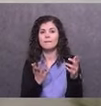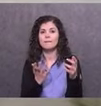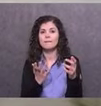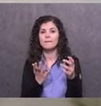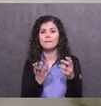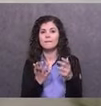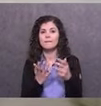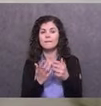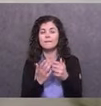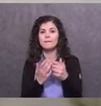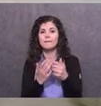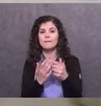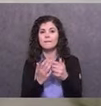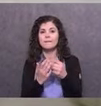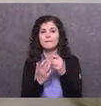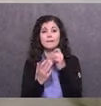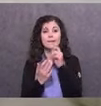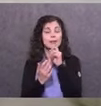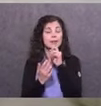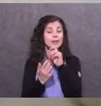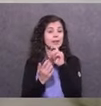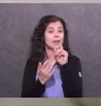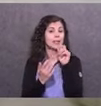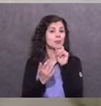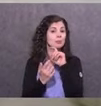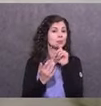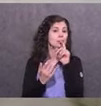E a resposta é esta: